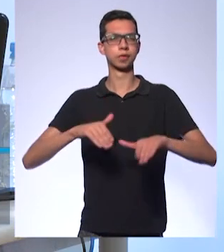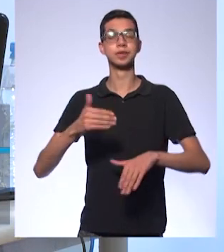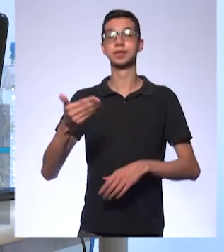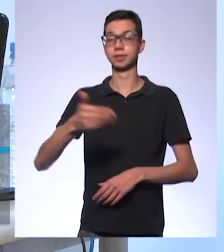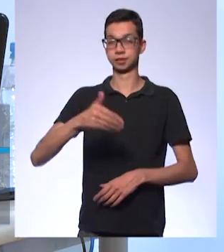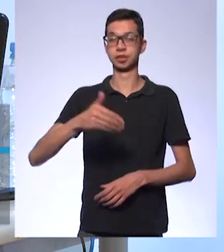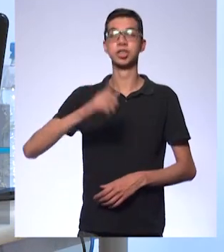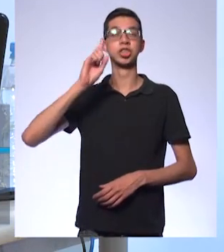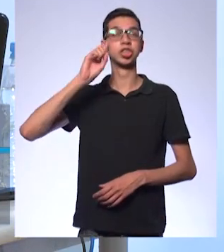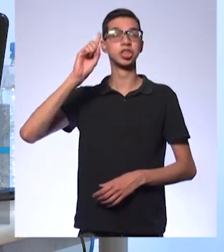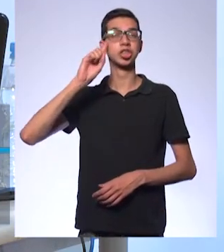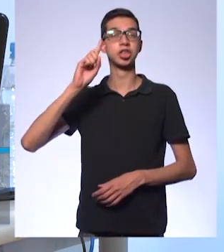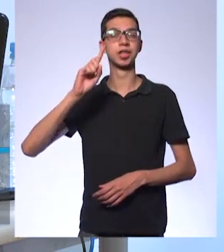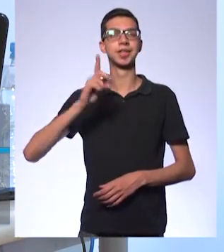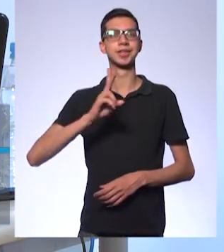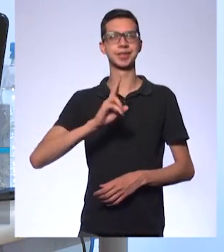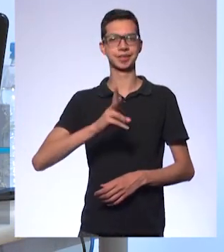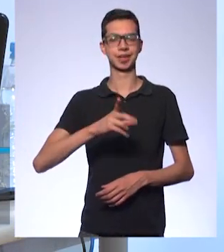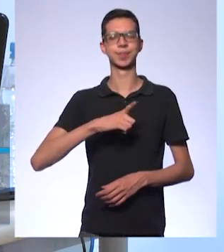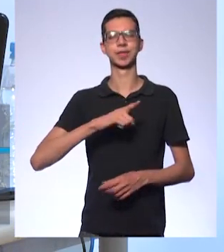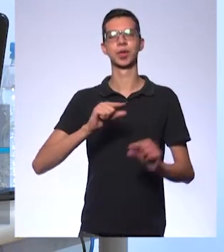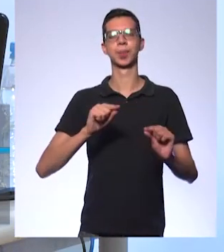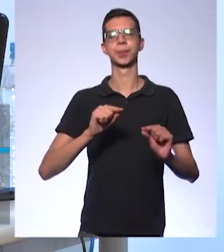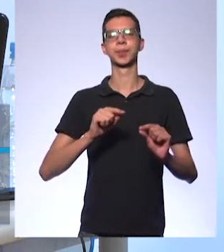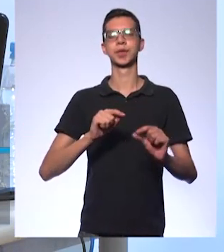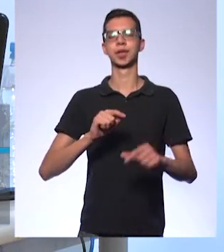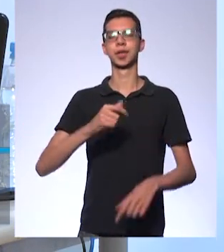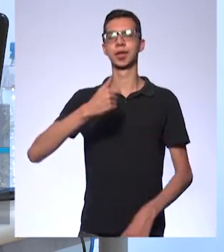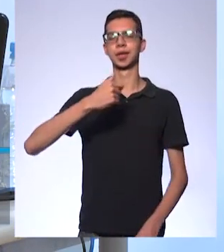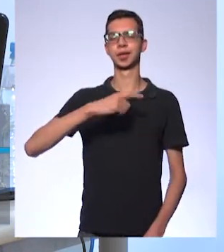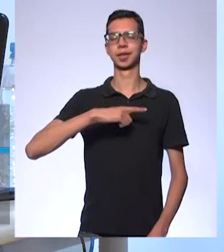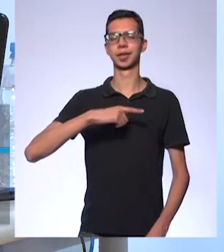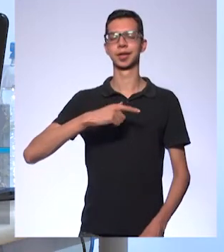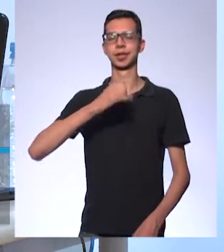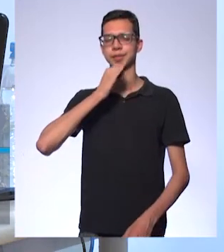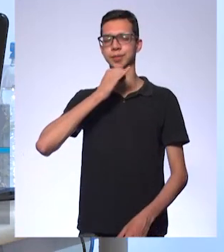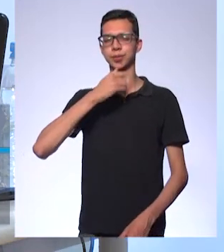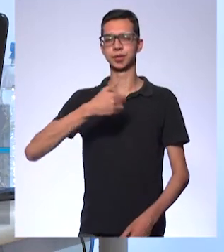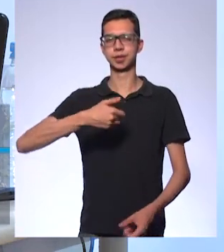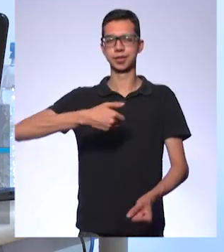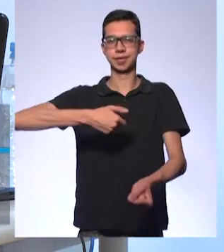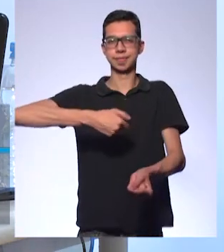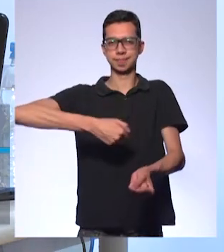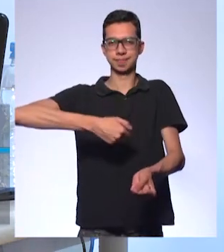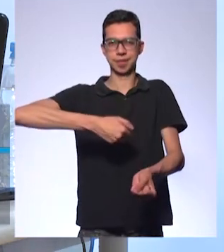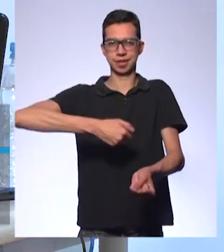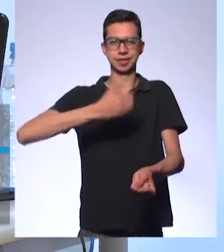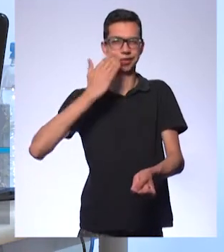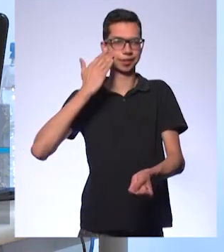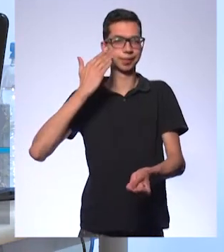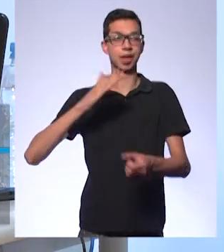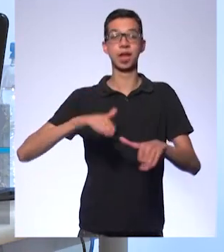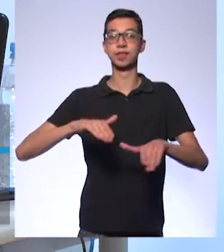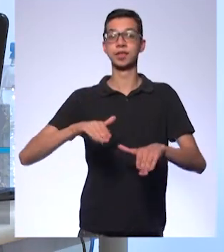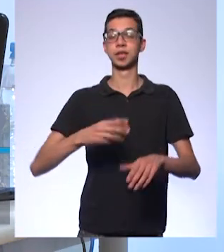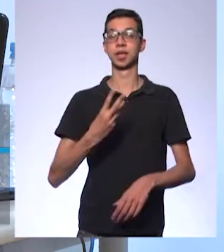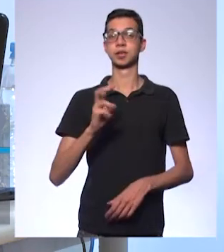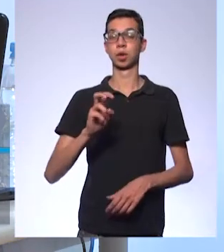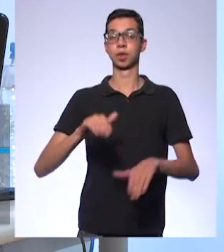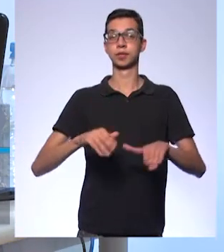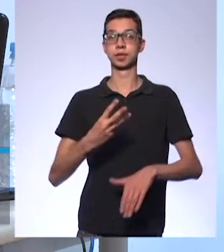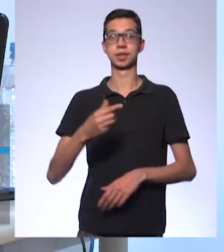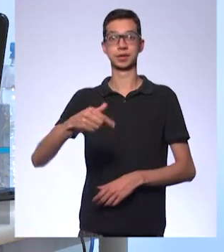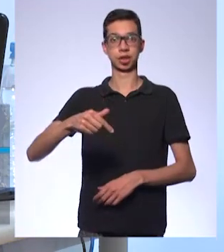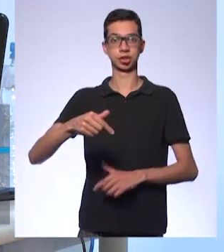gente chega aqui, a gente é medido. Aí eles me medem, e aí eu falo, tem vezes que eu meço está 35, e tem vezes que está 37, está tudo